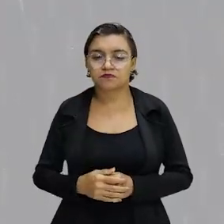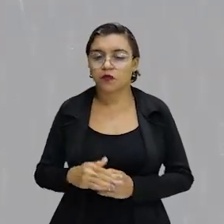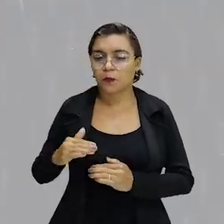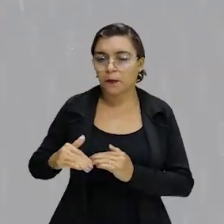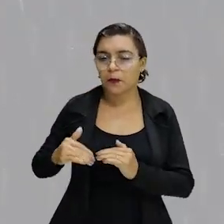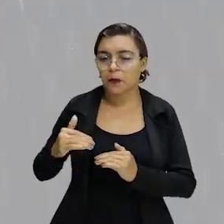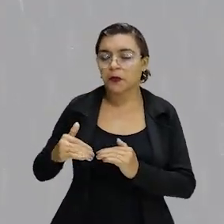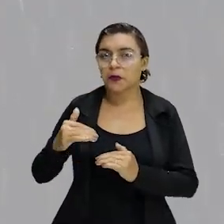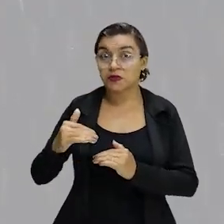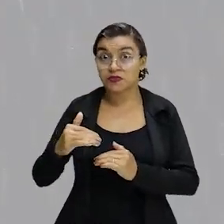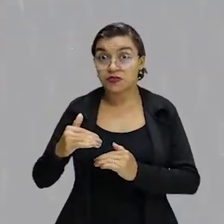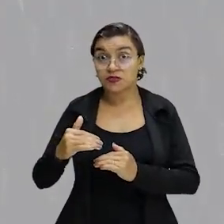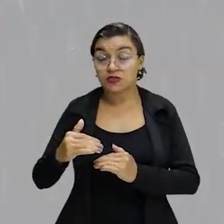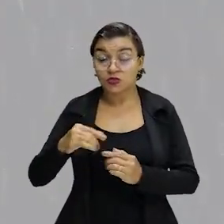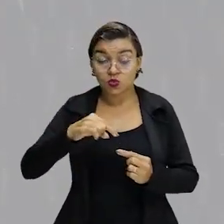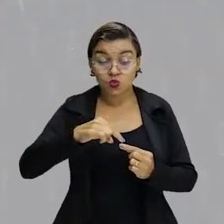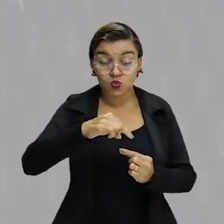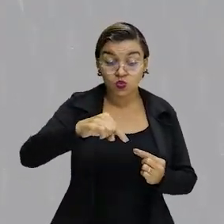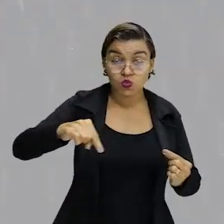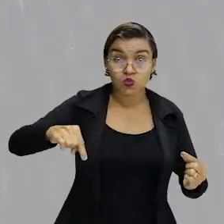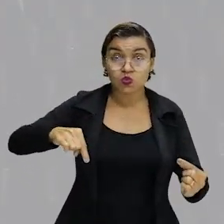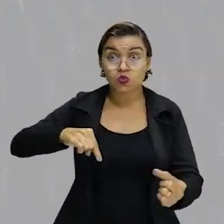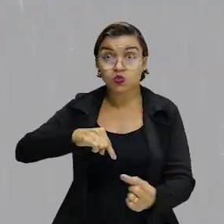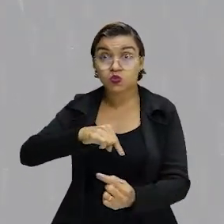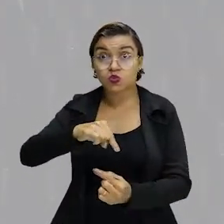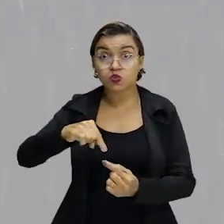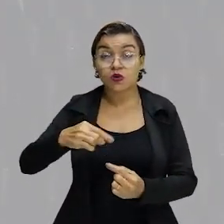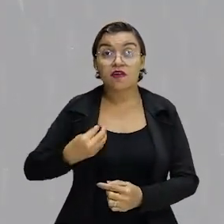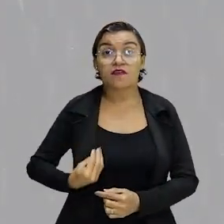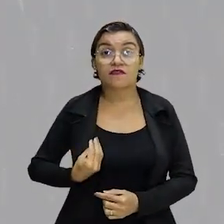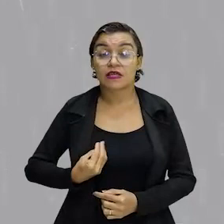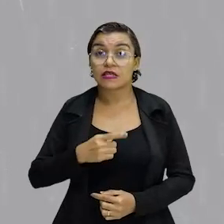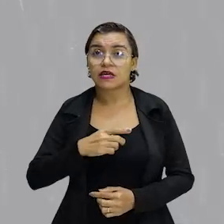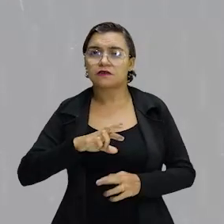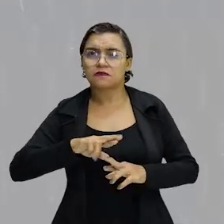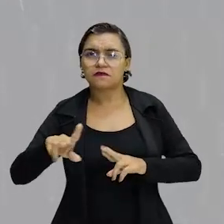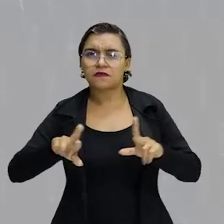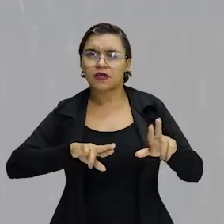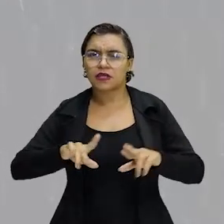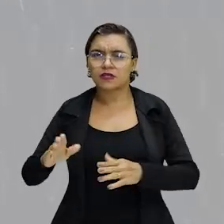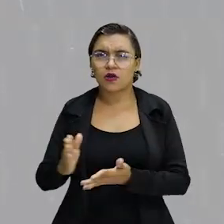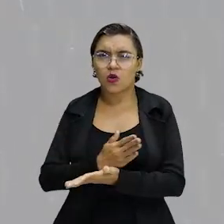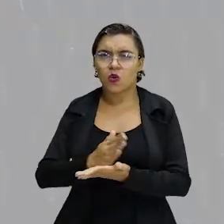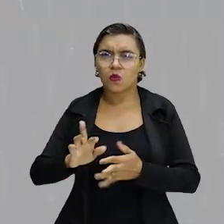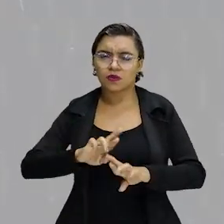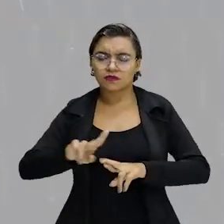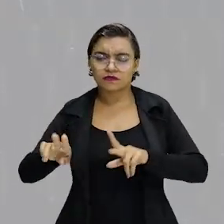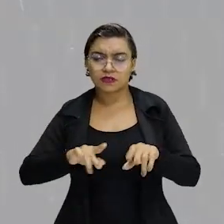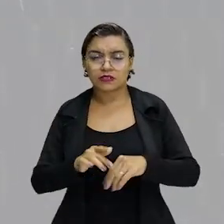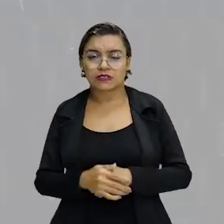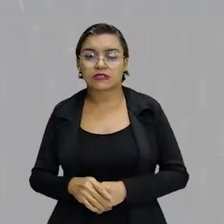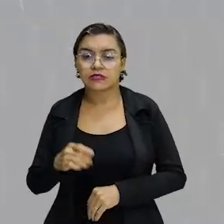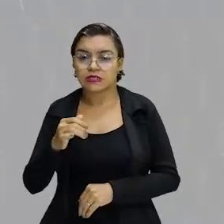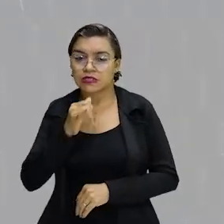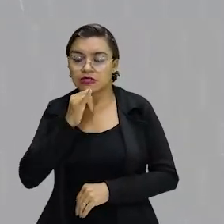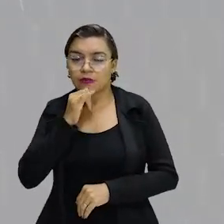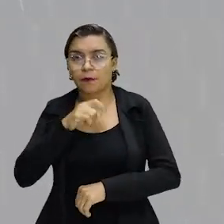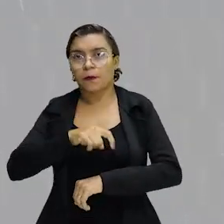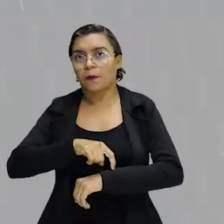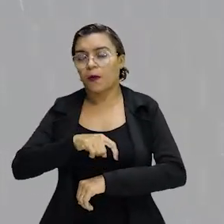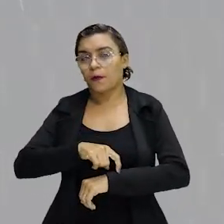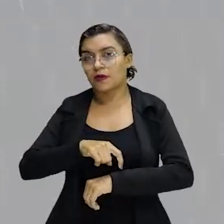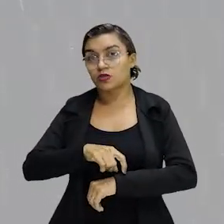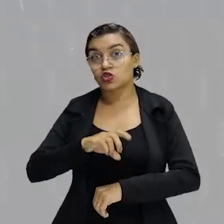processo do ciclo de vida, ele vai ter algumas diferenciações. Por exemplo, tem um momento em que o indivíduo é